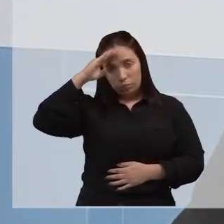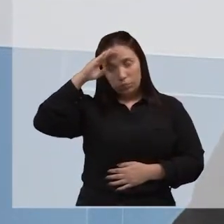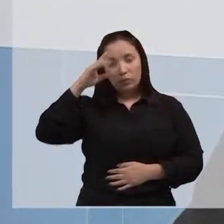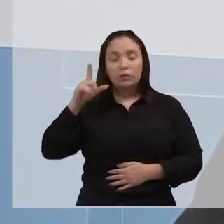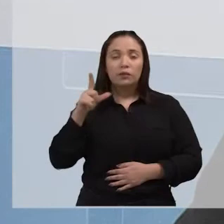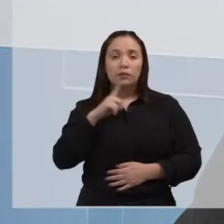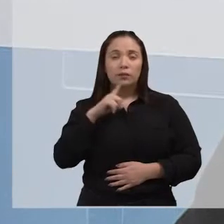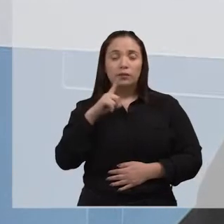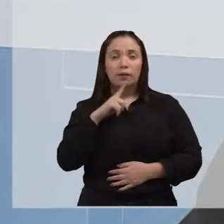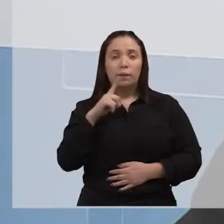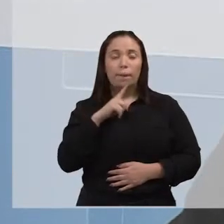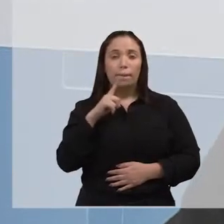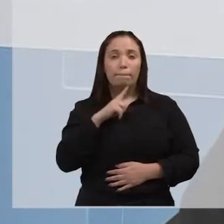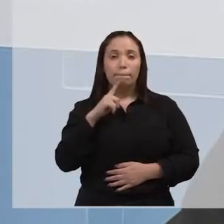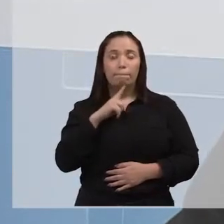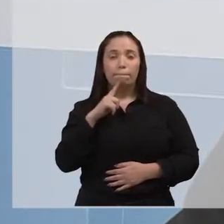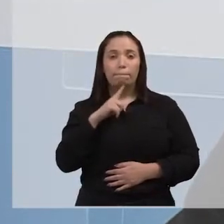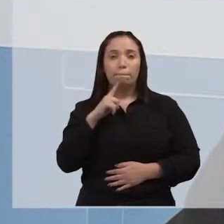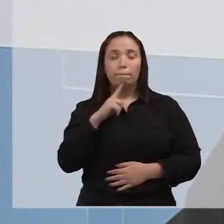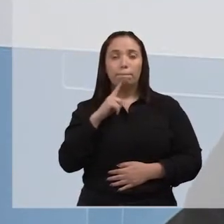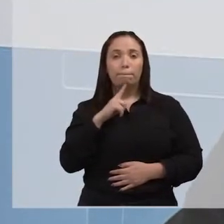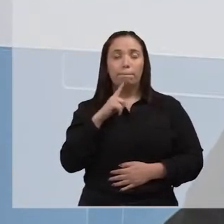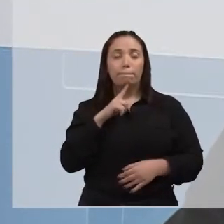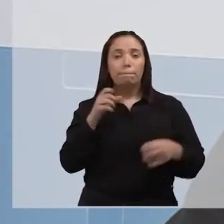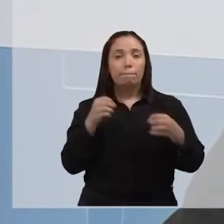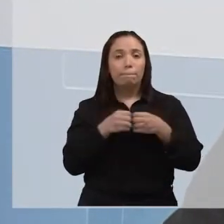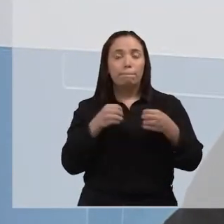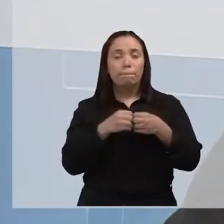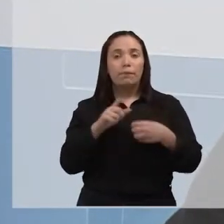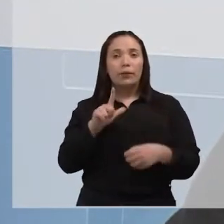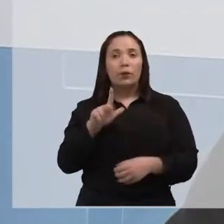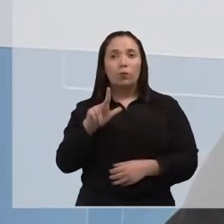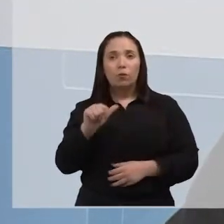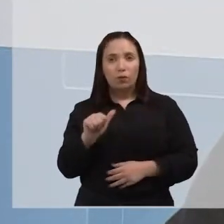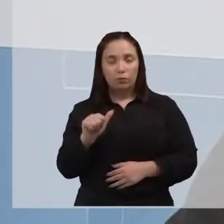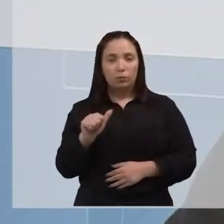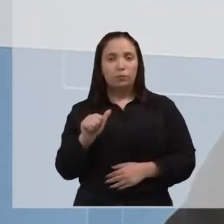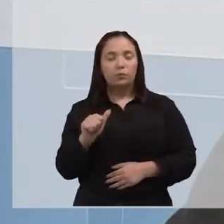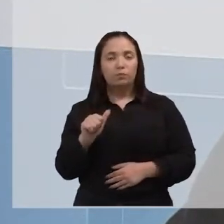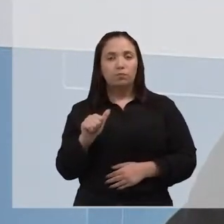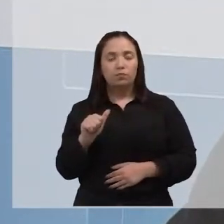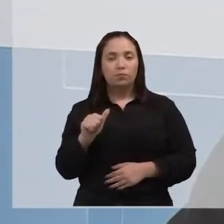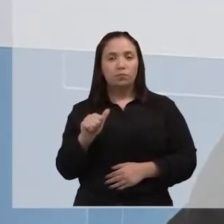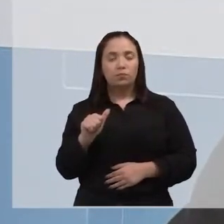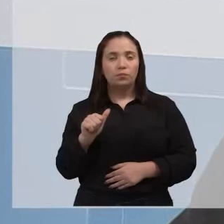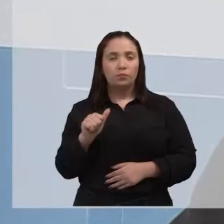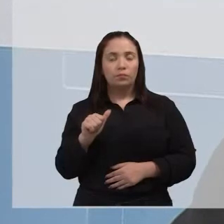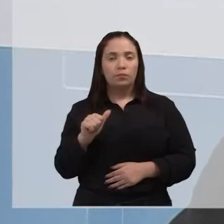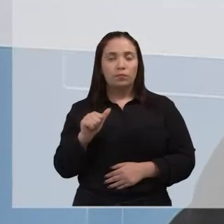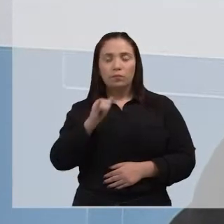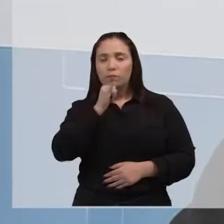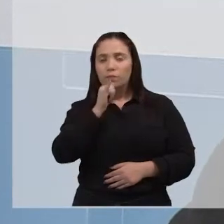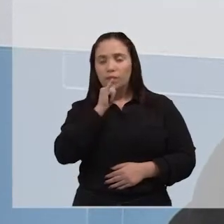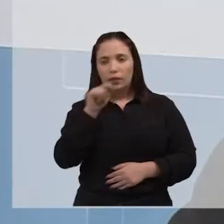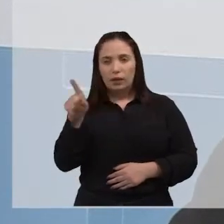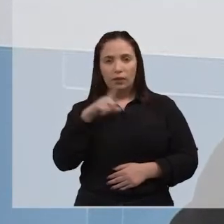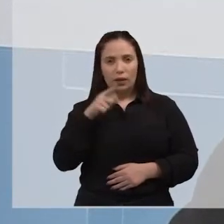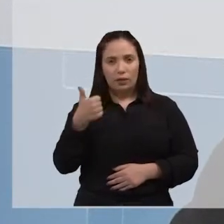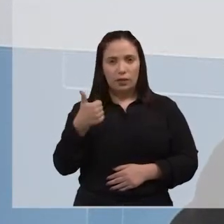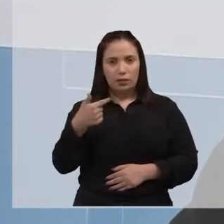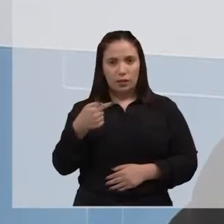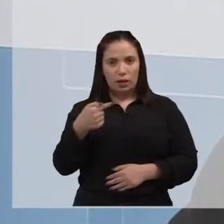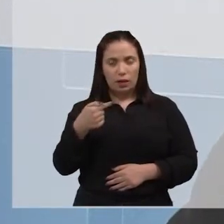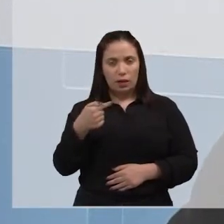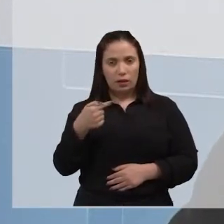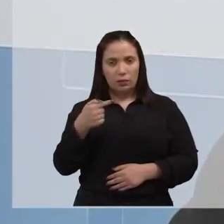muito próximo do percentual da estimulada. Do Lula. Não, da estimulada. Ele tem, eu supor, se ele tem 17 pontos...